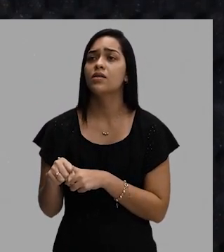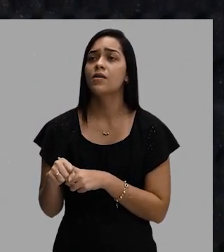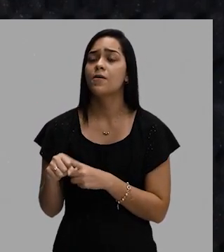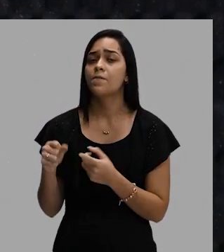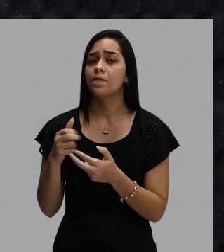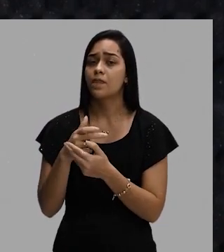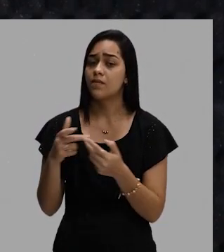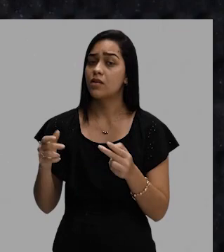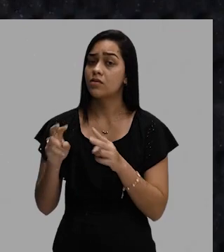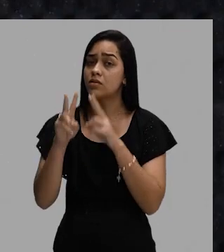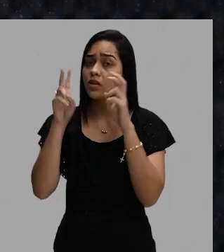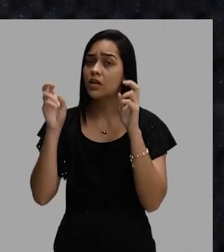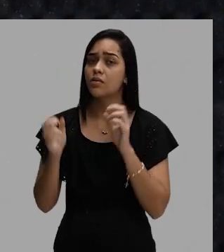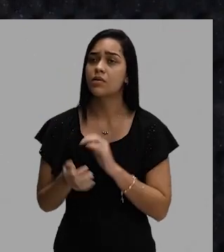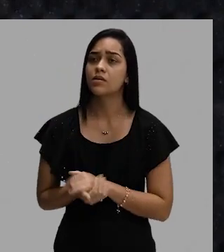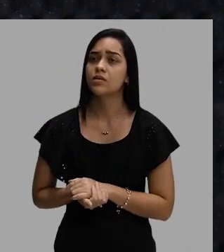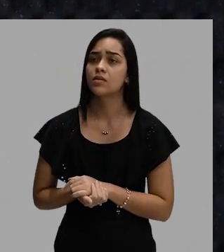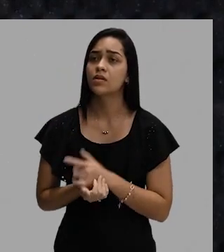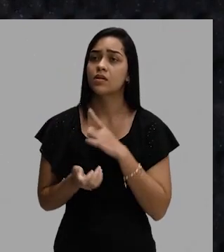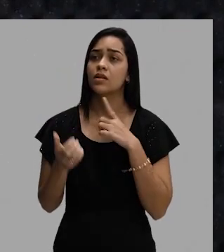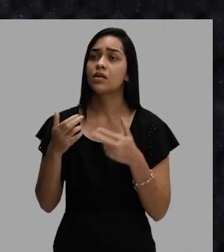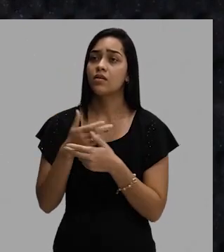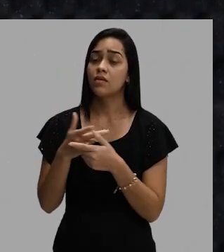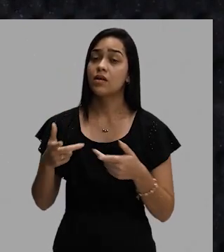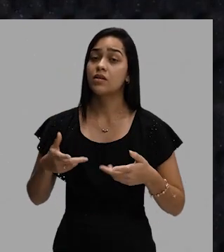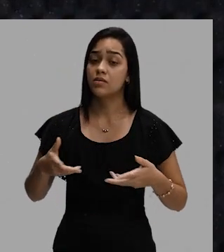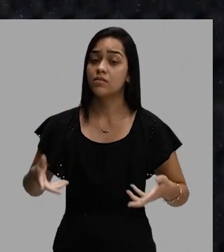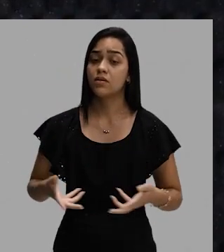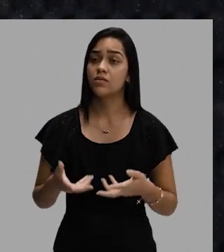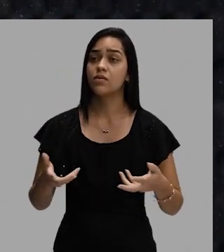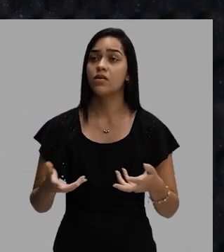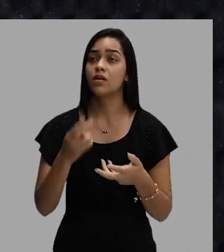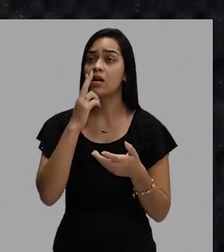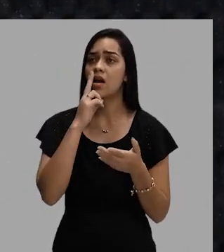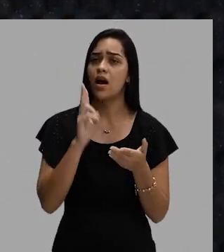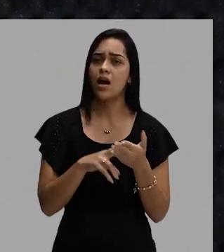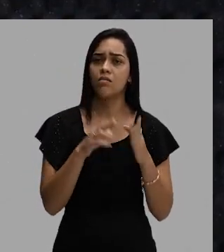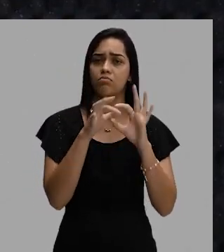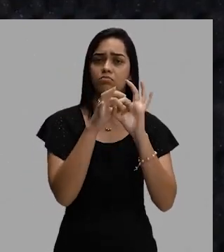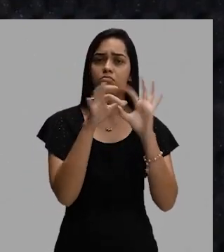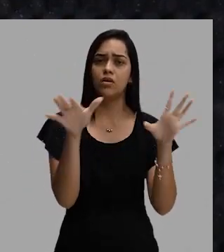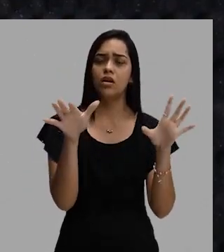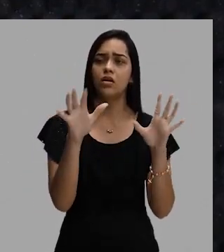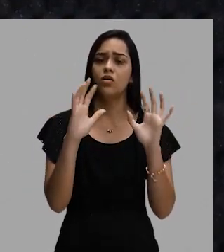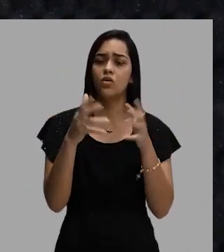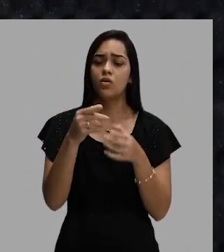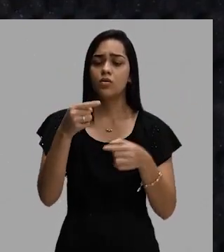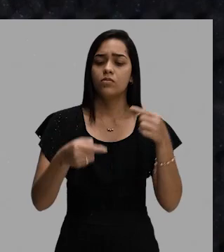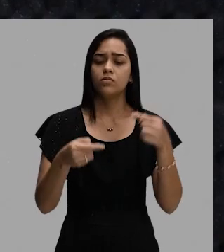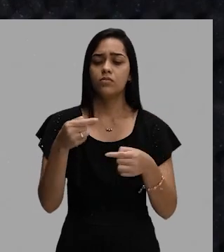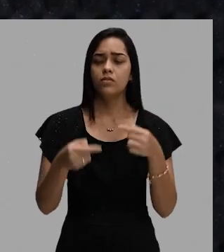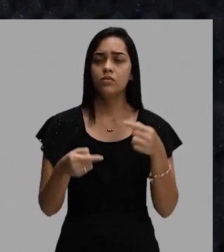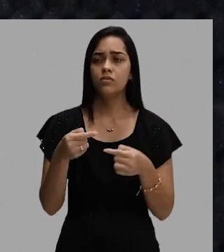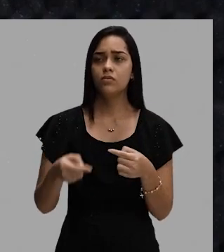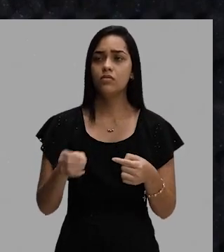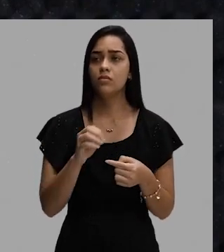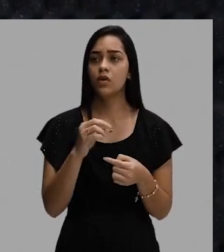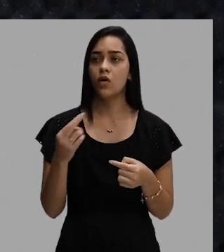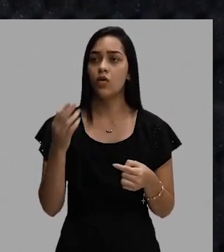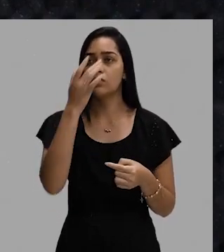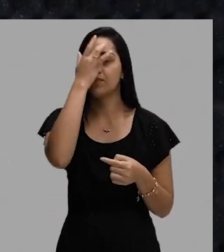de determinados assuntos. Existem muitas manifestações, carta aberta à sociedade, um grupo de políticos ou um